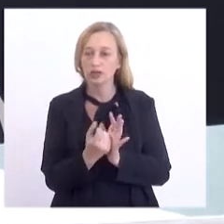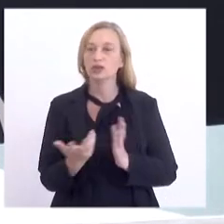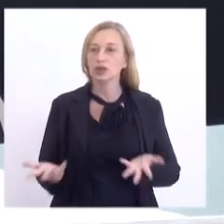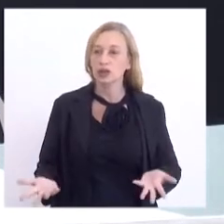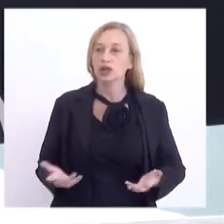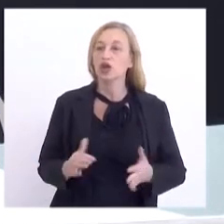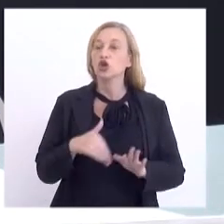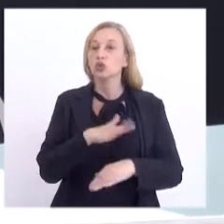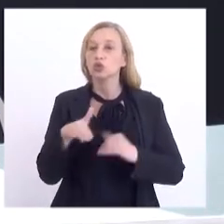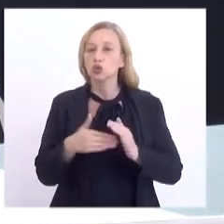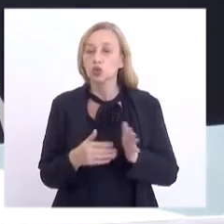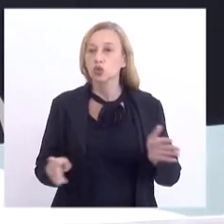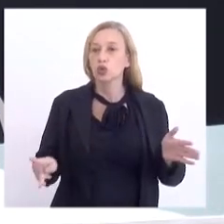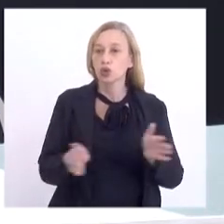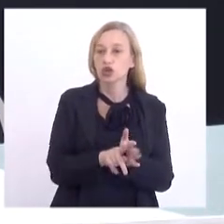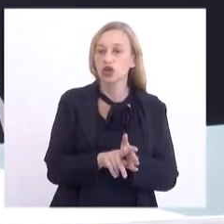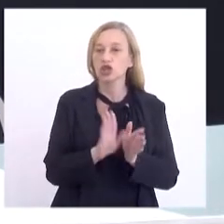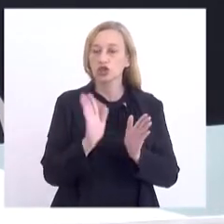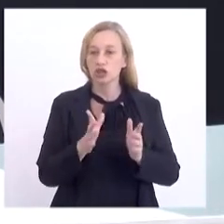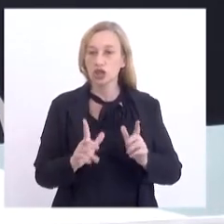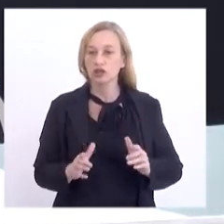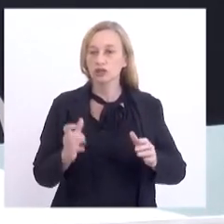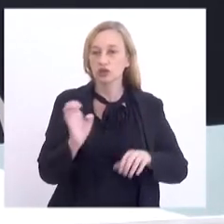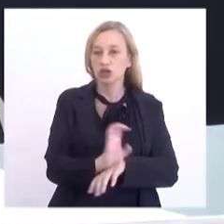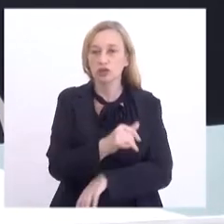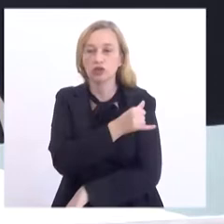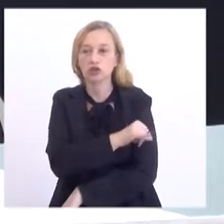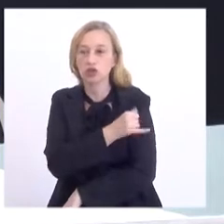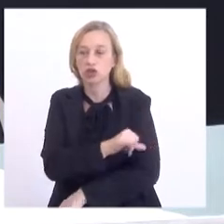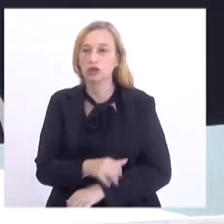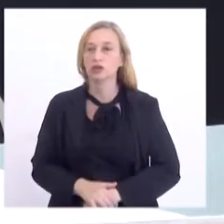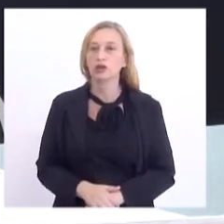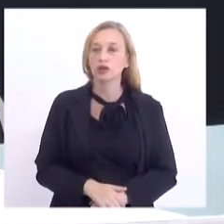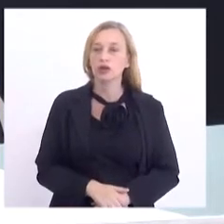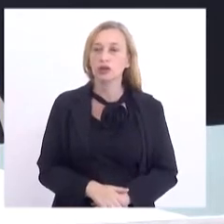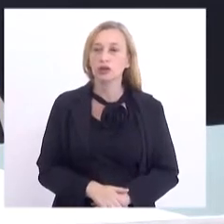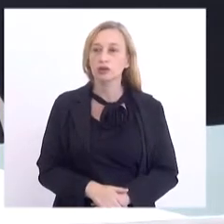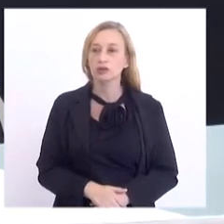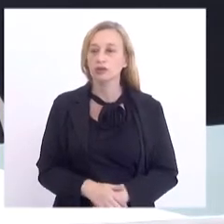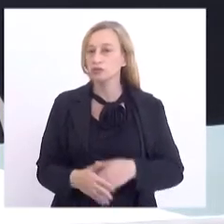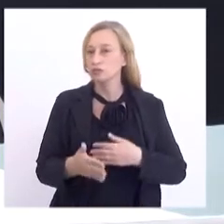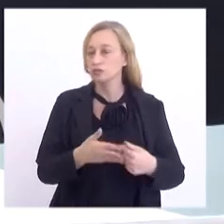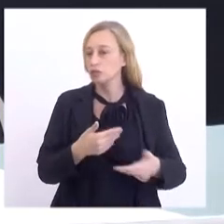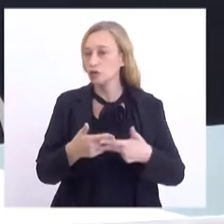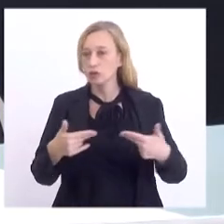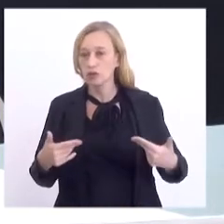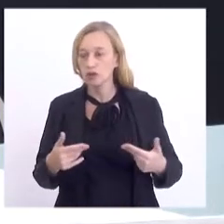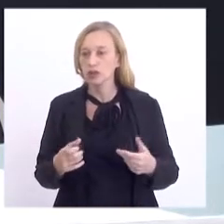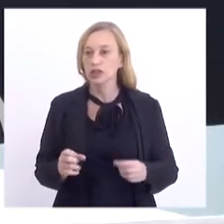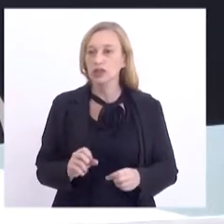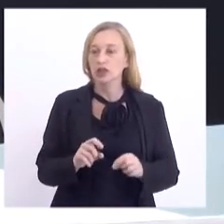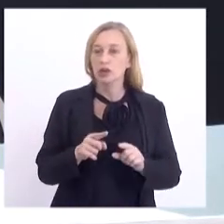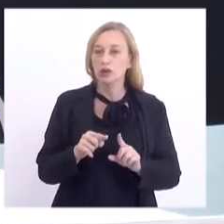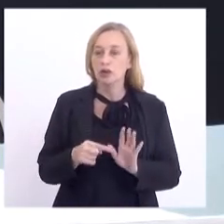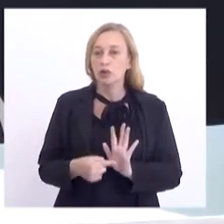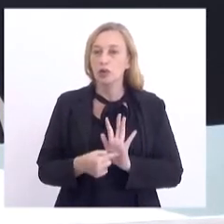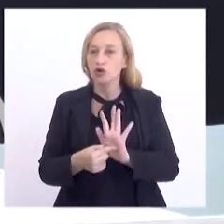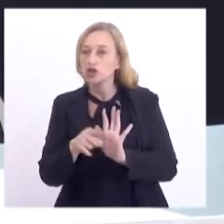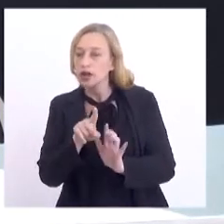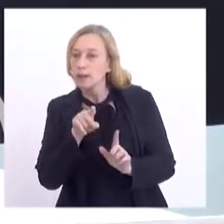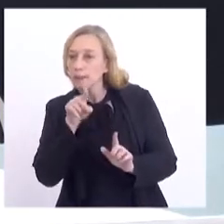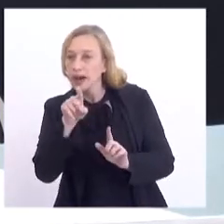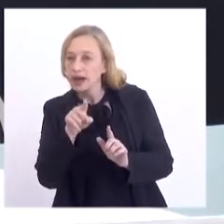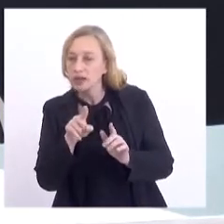gente está colocando todos os projetos gel localizados no estado do Rio de Janeiro aconteceu qualquer um clica no projeto específico